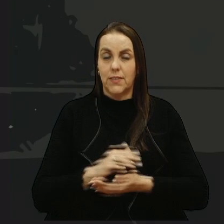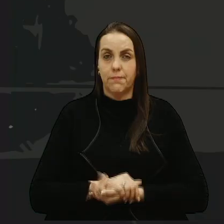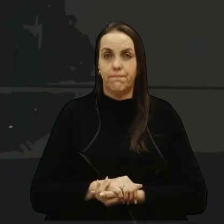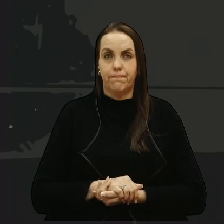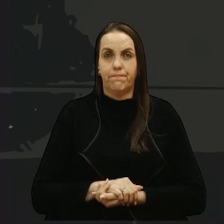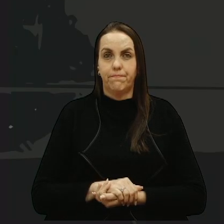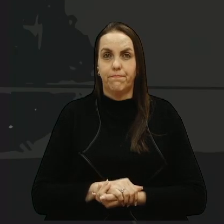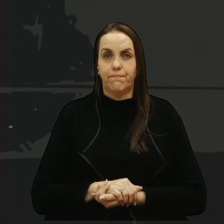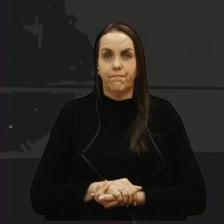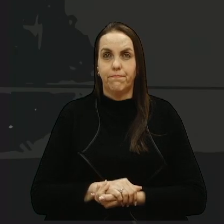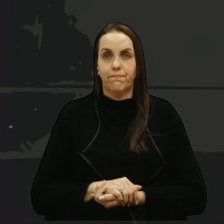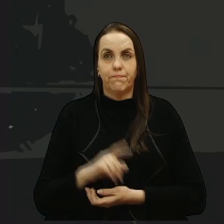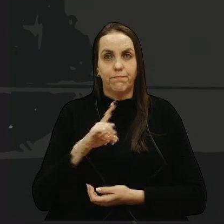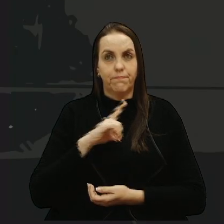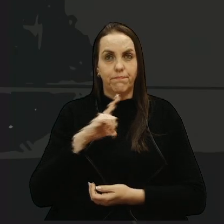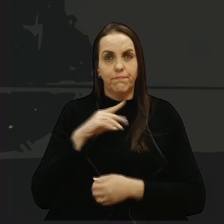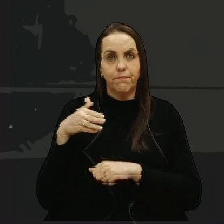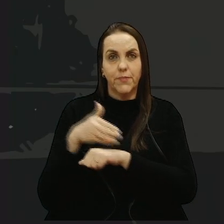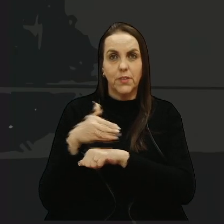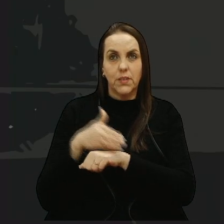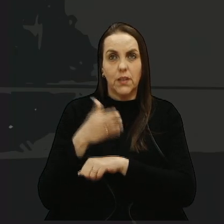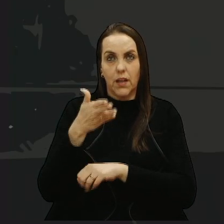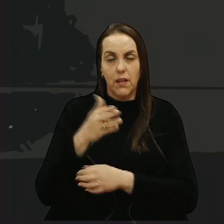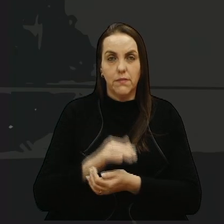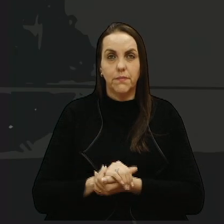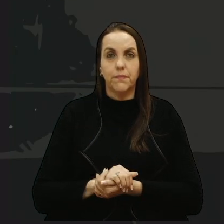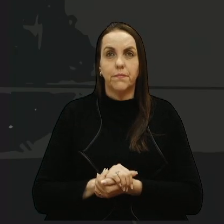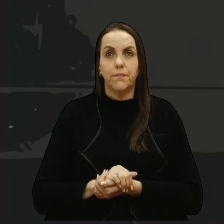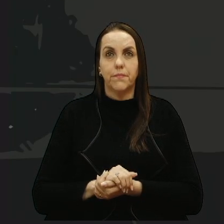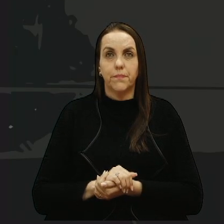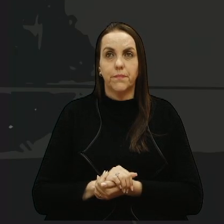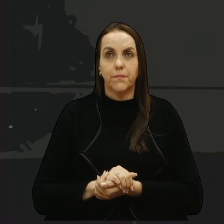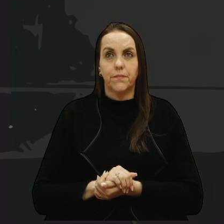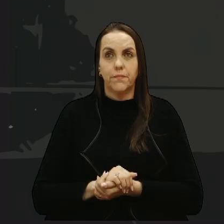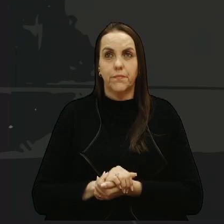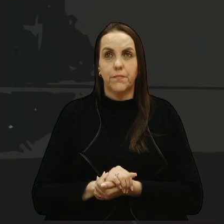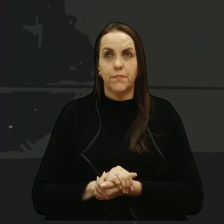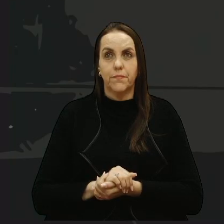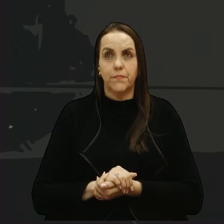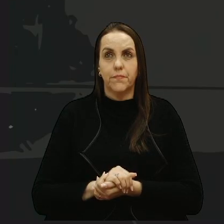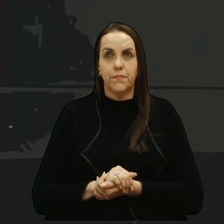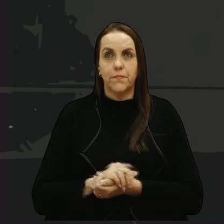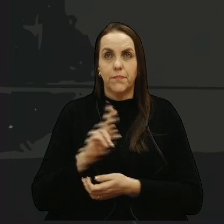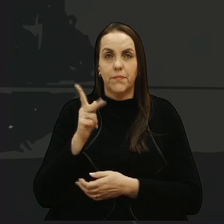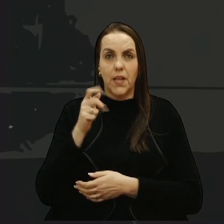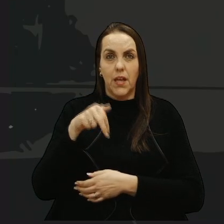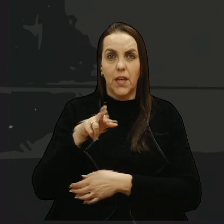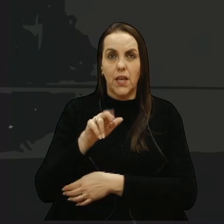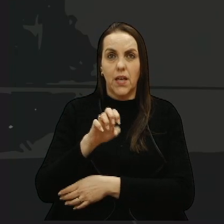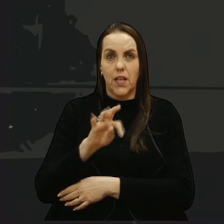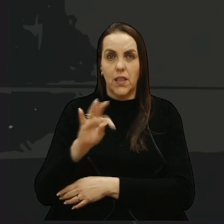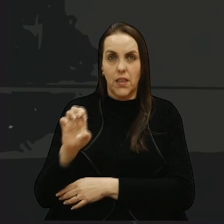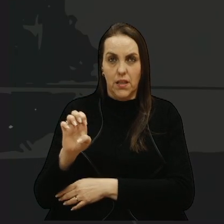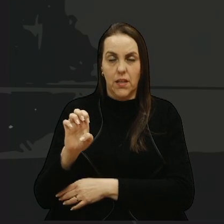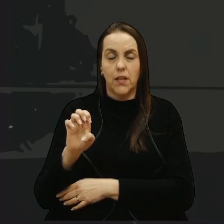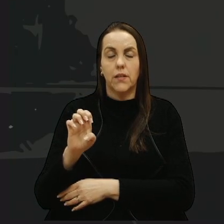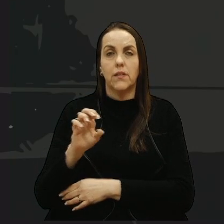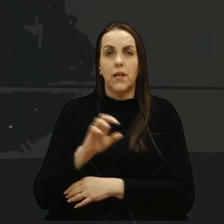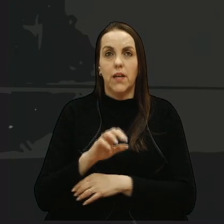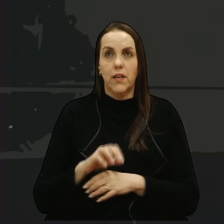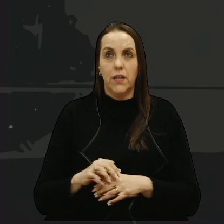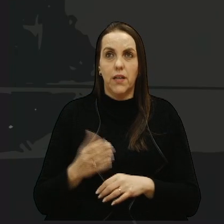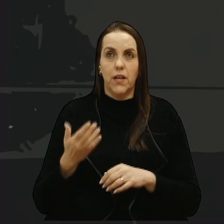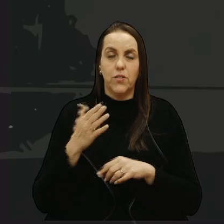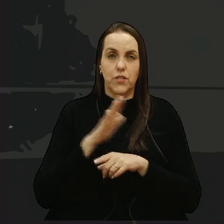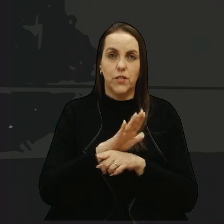Nós tivemos como participantes aqui a Henriette Castro, que é assistente social, representou